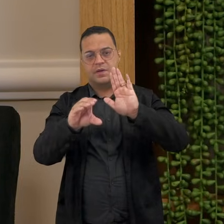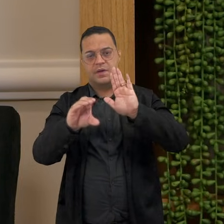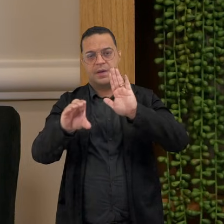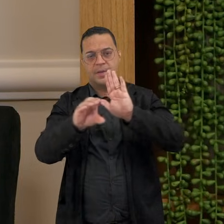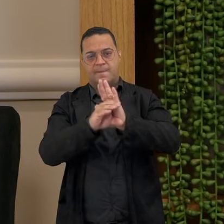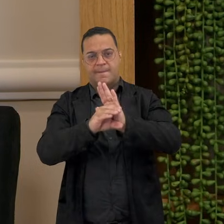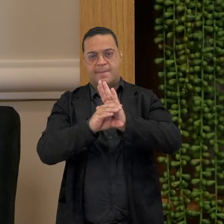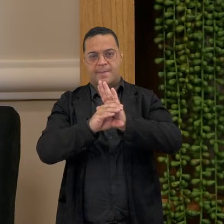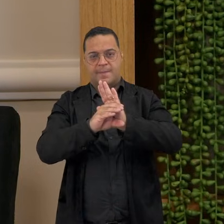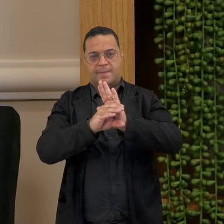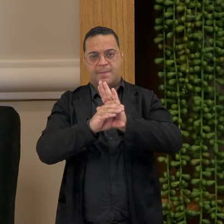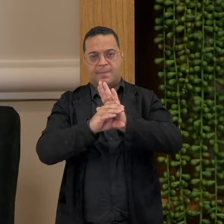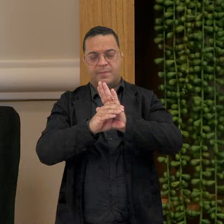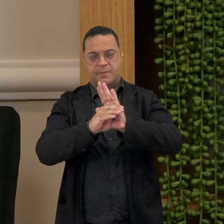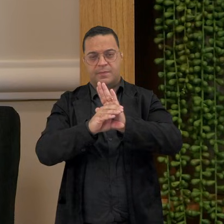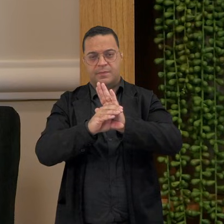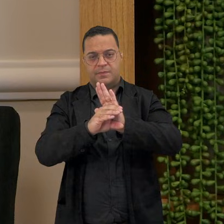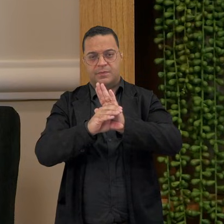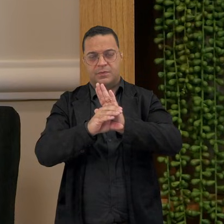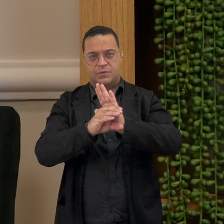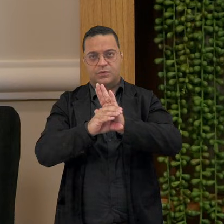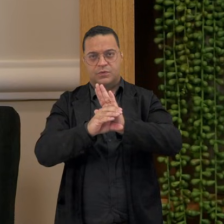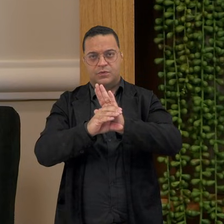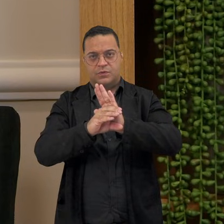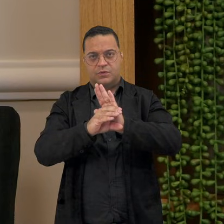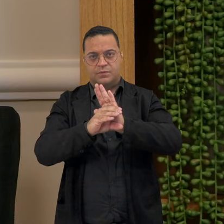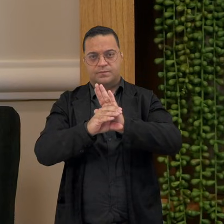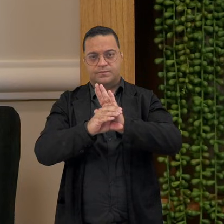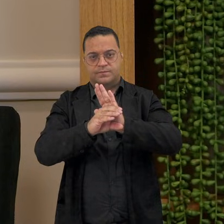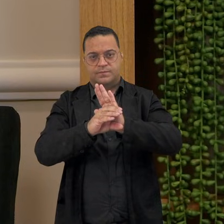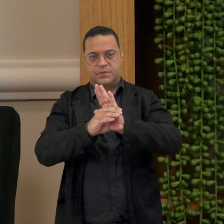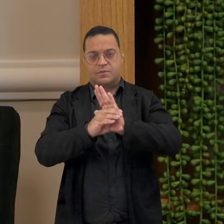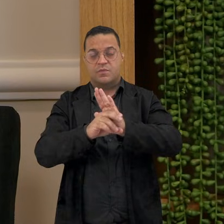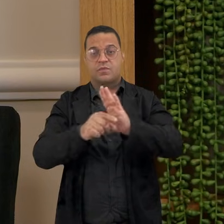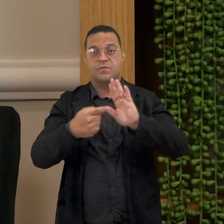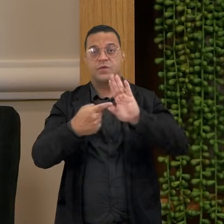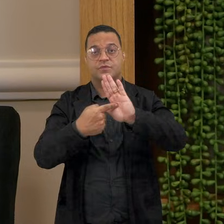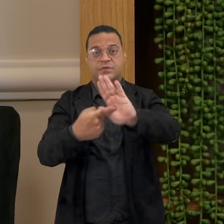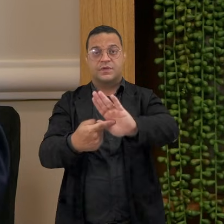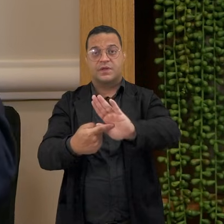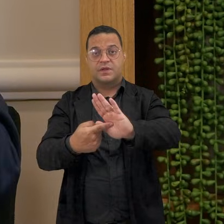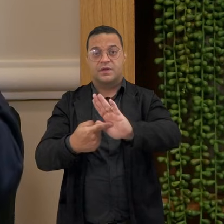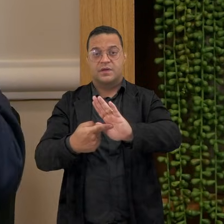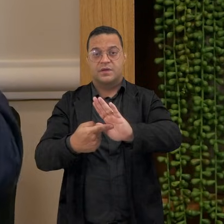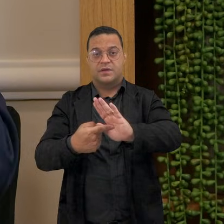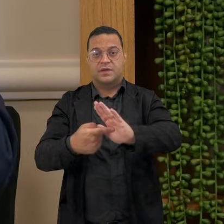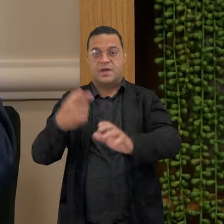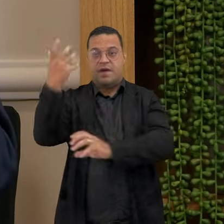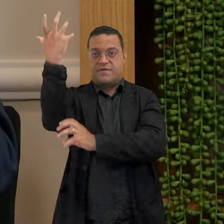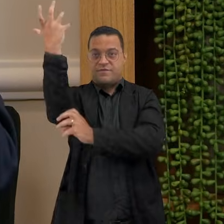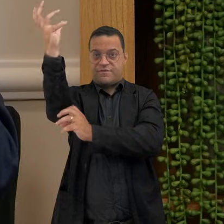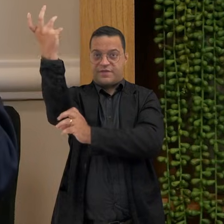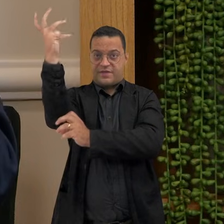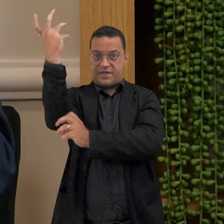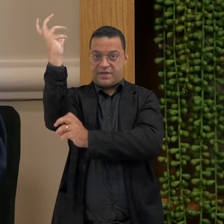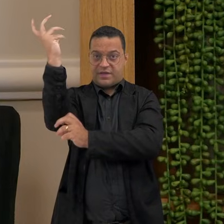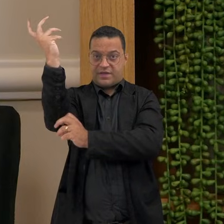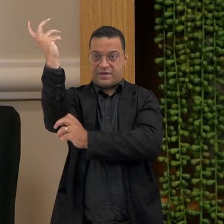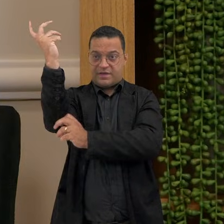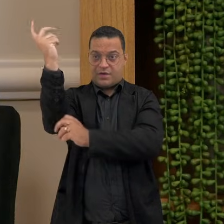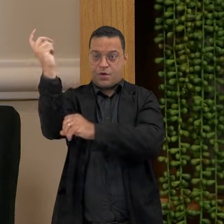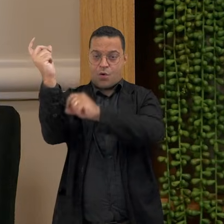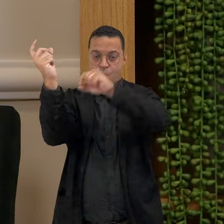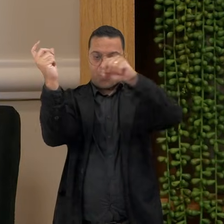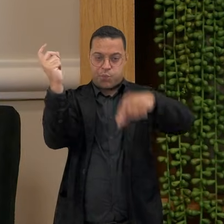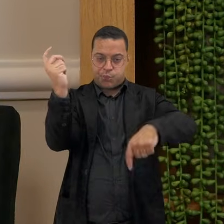figueira, acerca dos nossos dias. A figueira já deu seus figuinhos. Então, ela não só brotou, mas gerou também